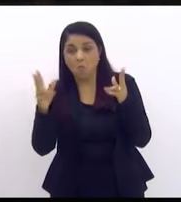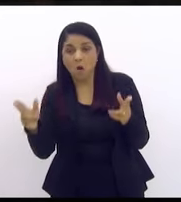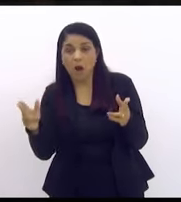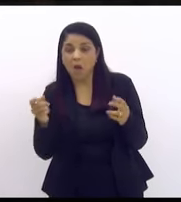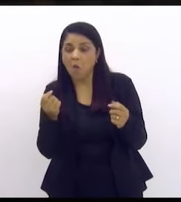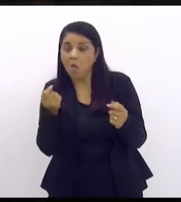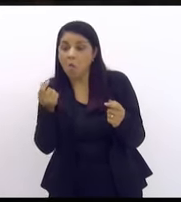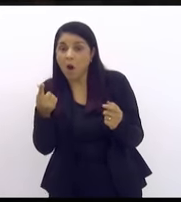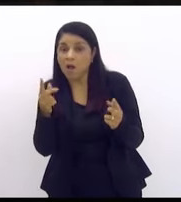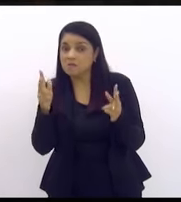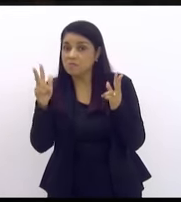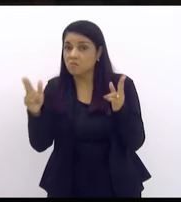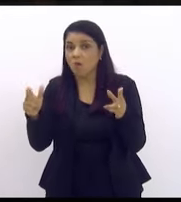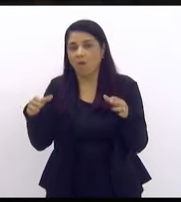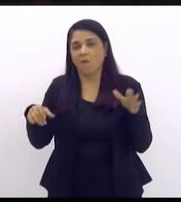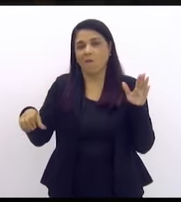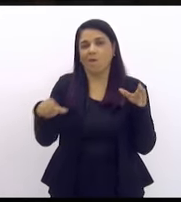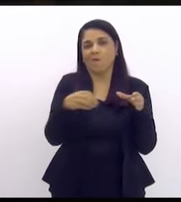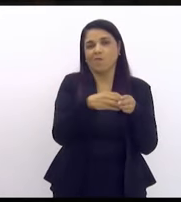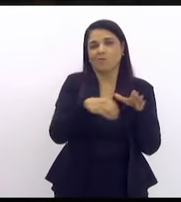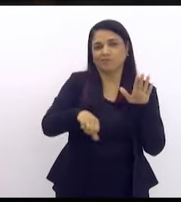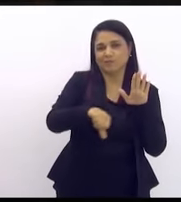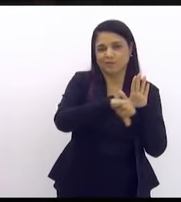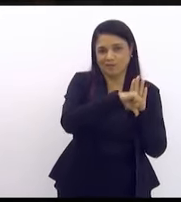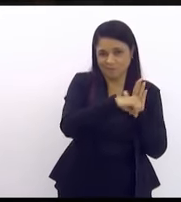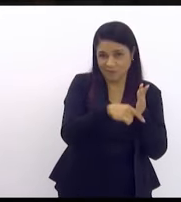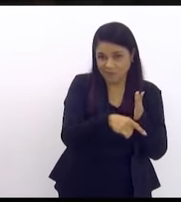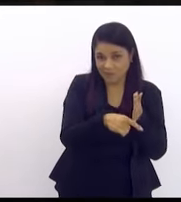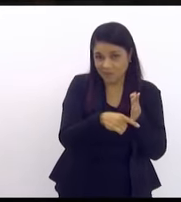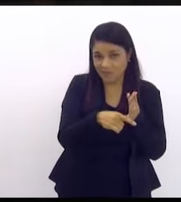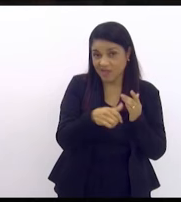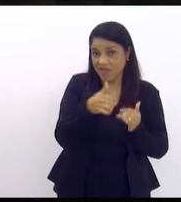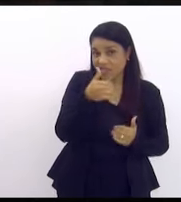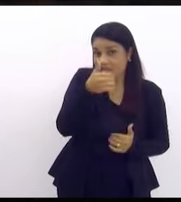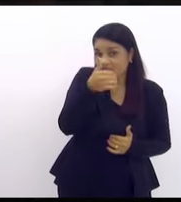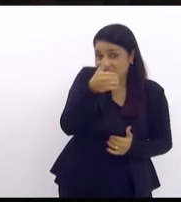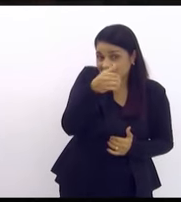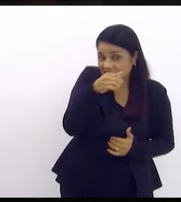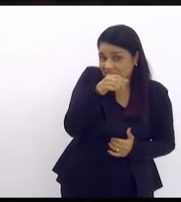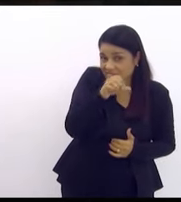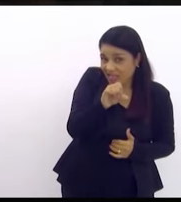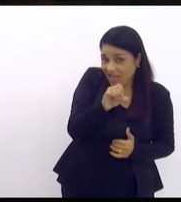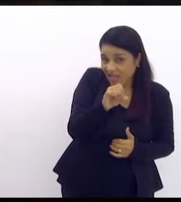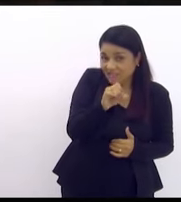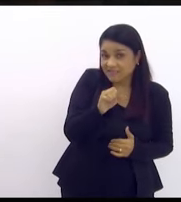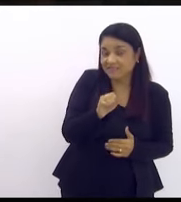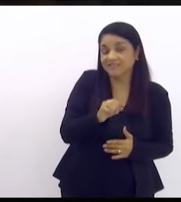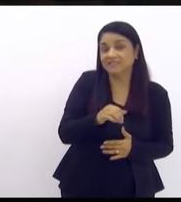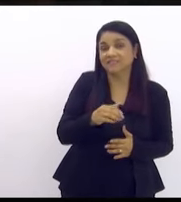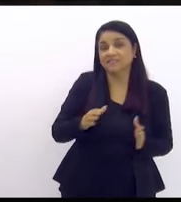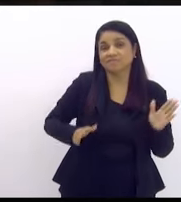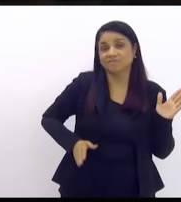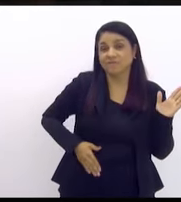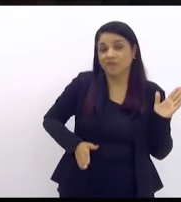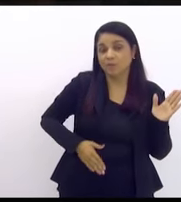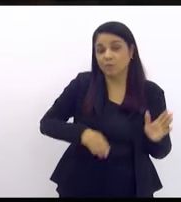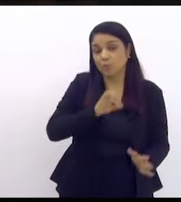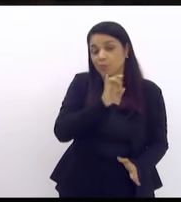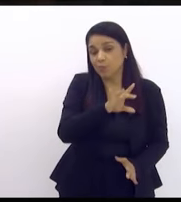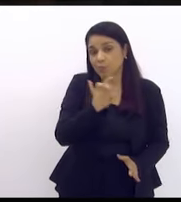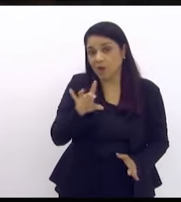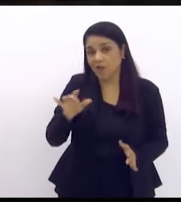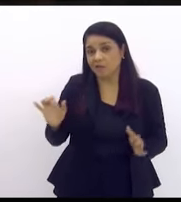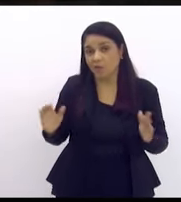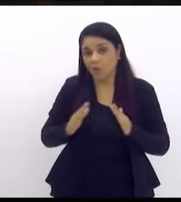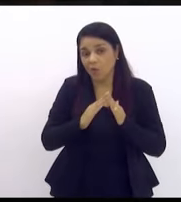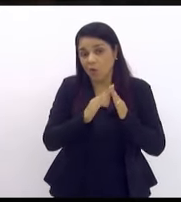criminosos. Numa hipótese conservadora de 10 criminosos por comunidade. E eu não sei dizer